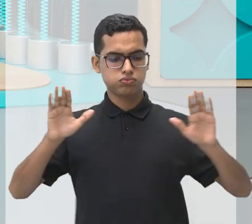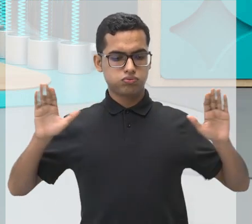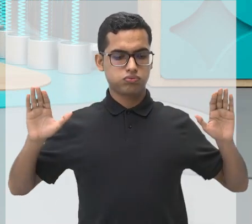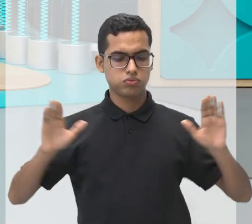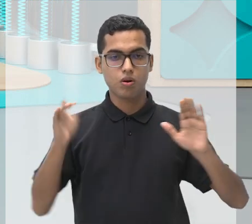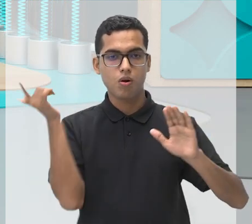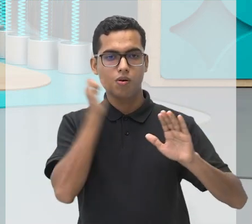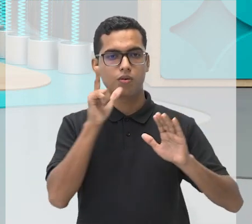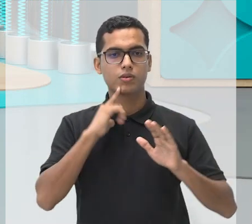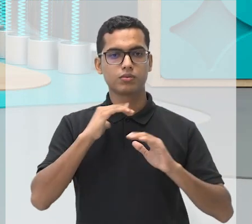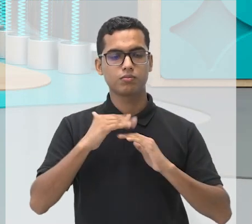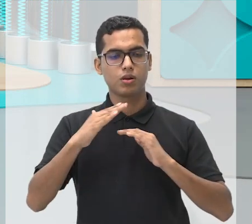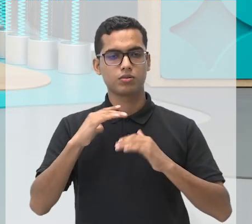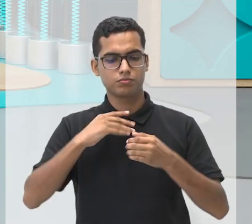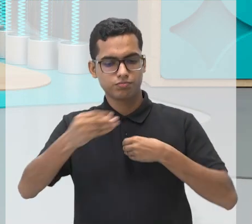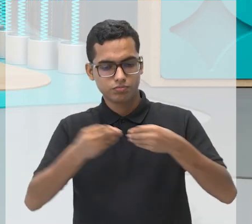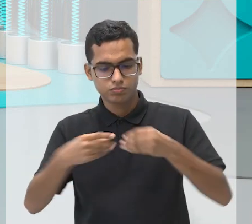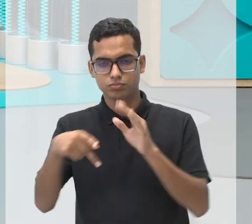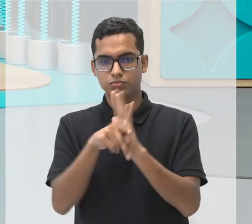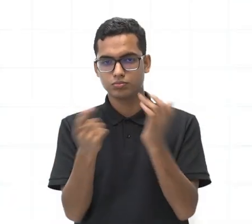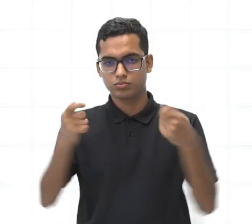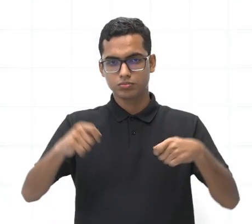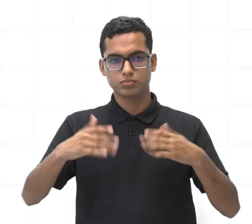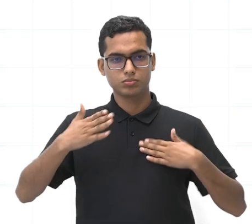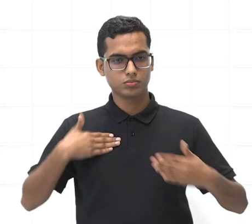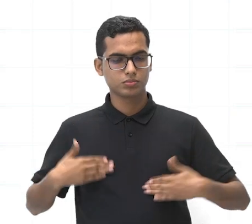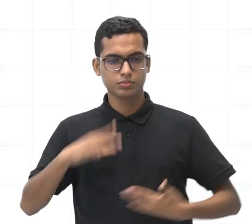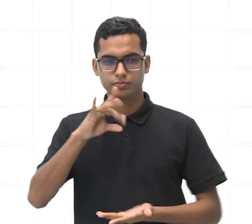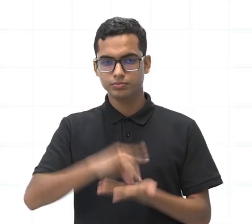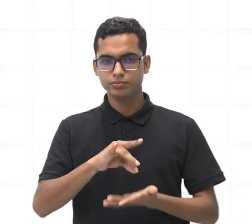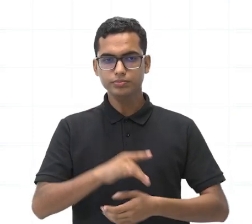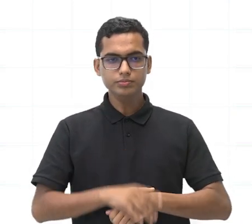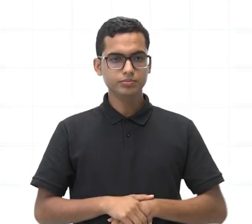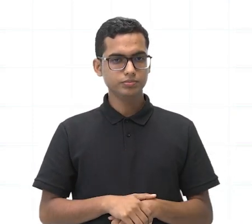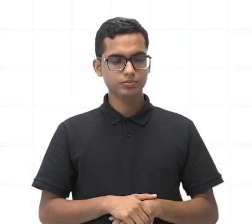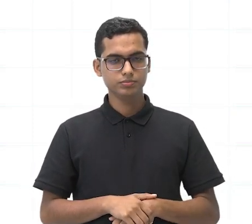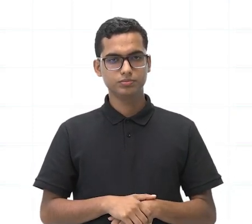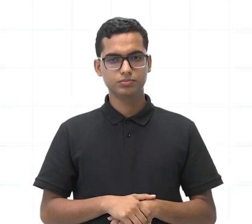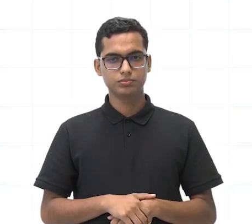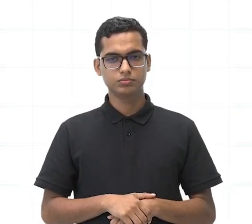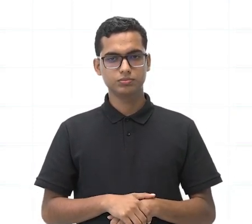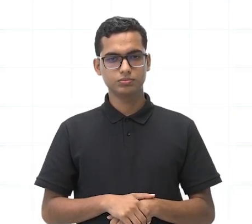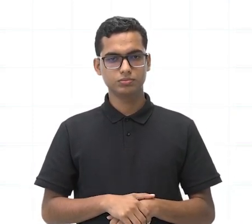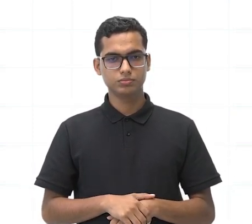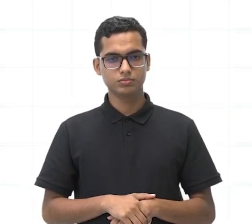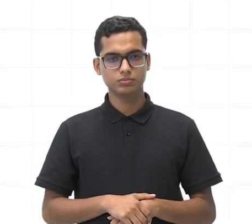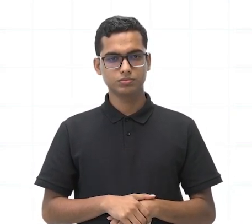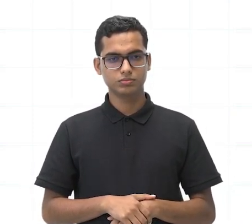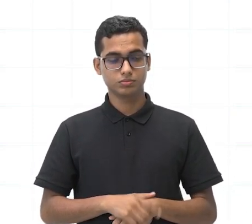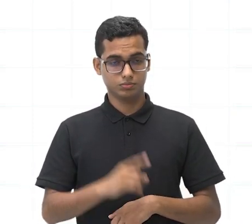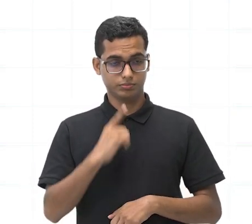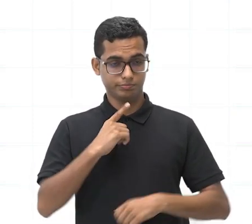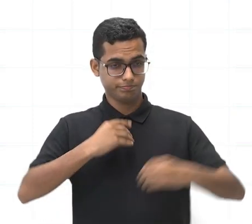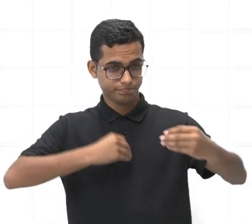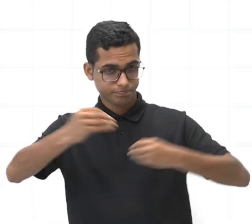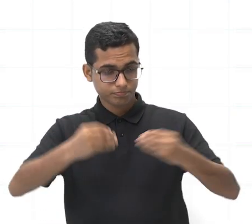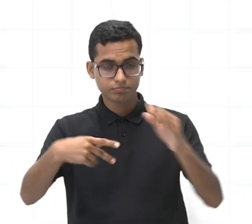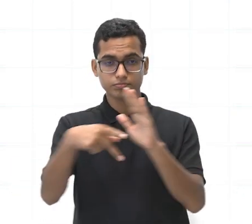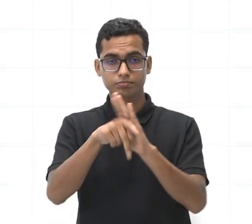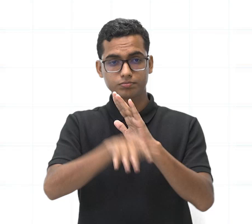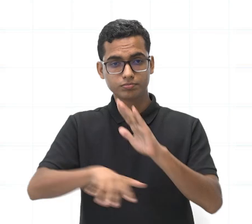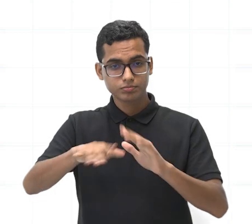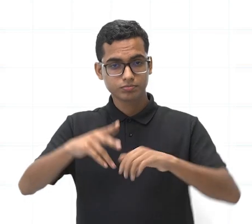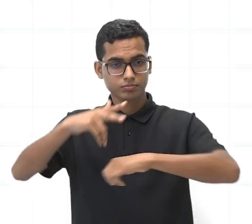ver a capacidade física de flexibilidade presente em atividades como a ginástica,